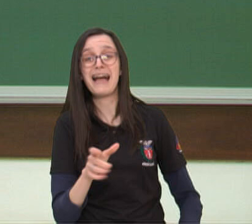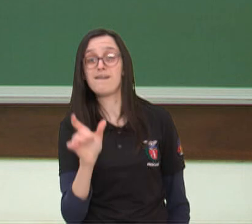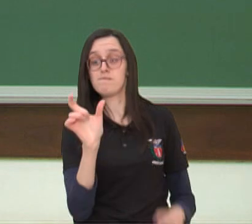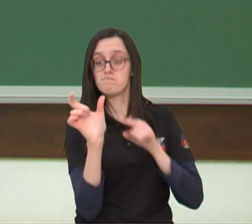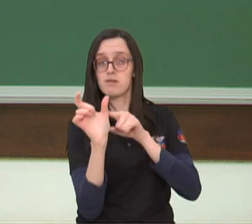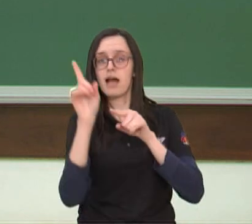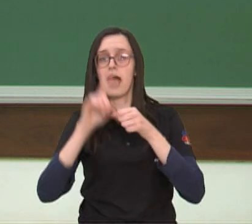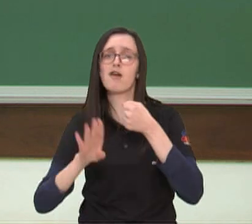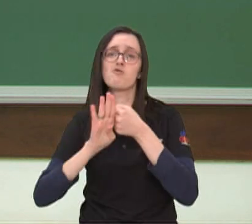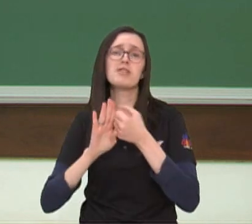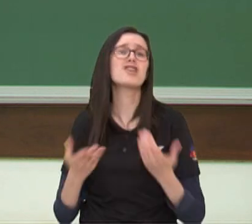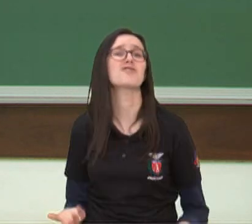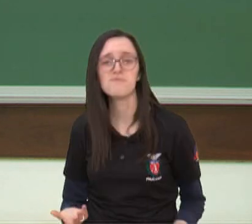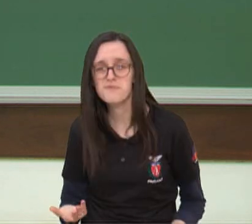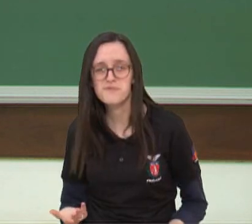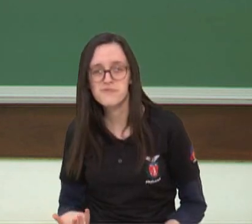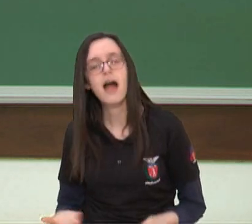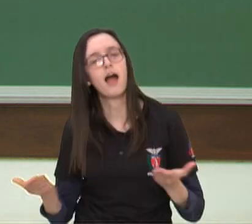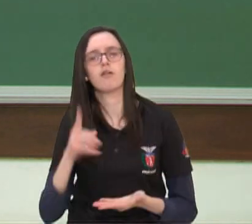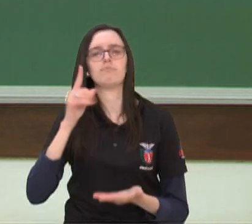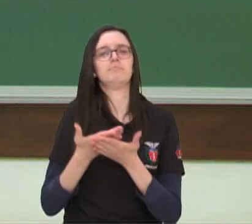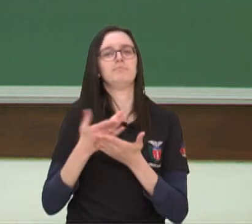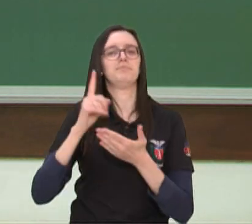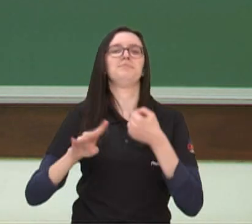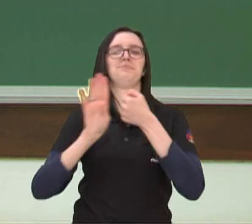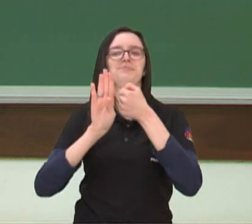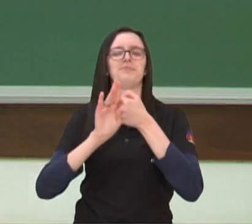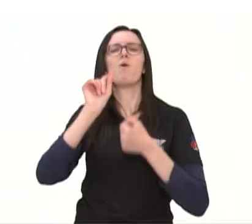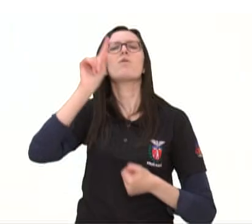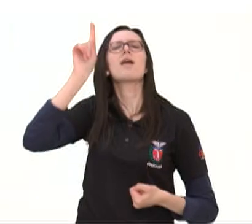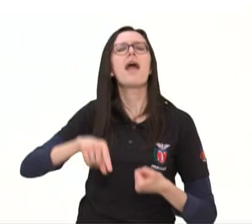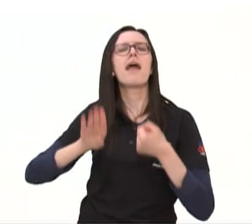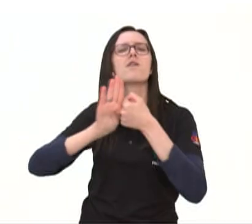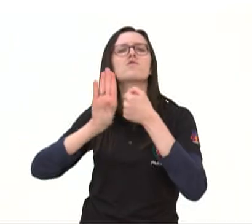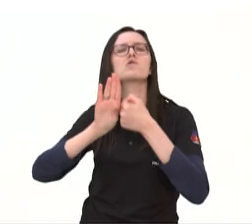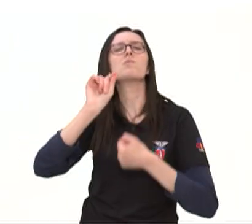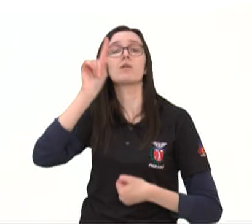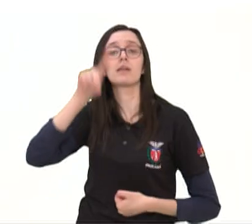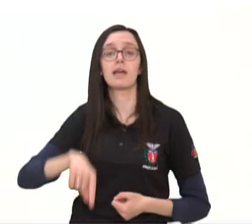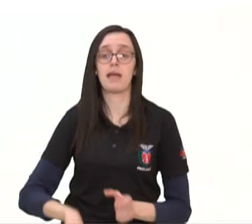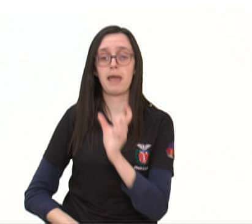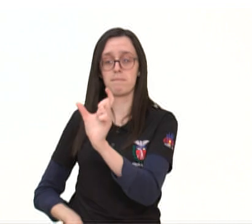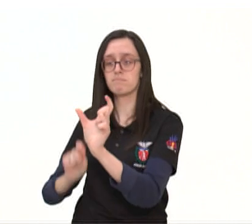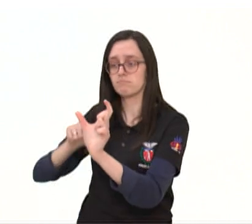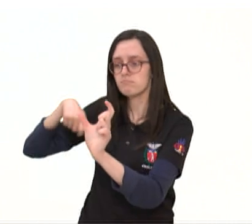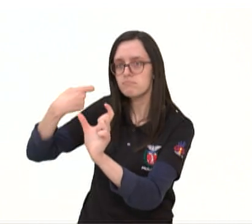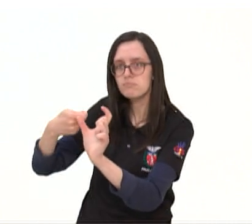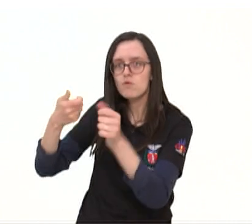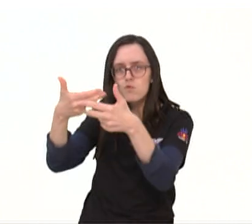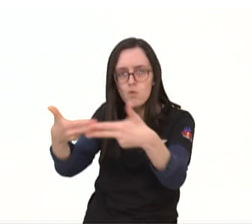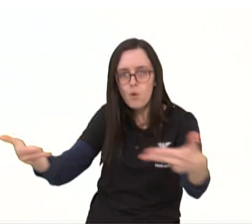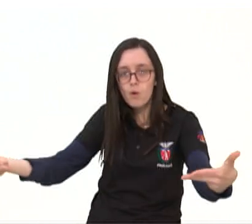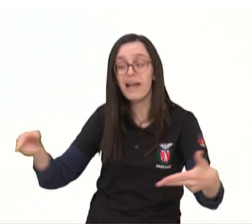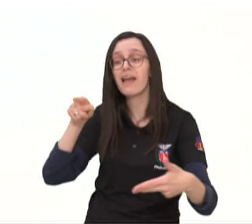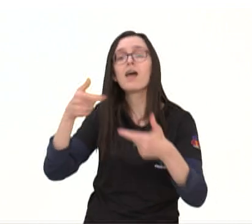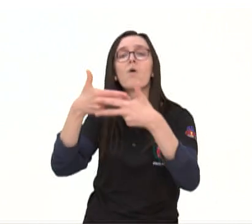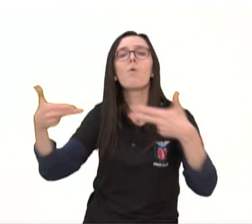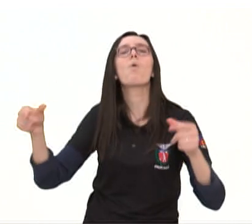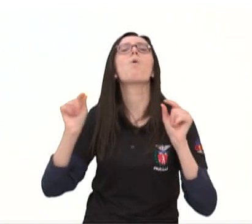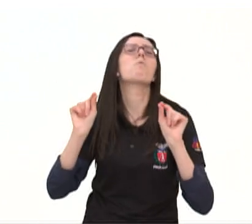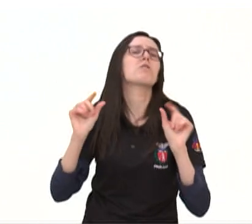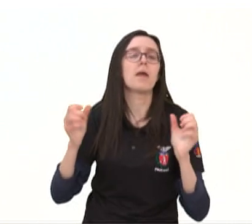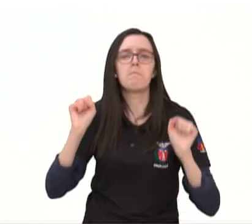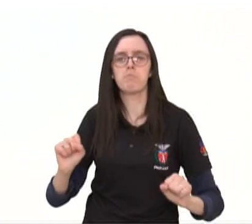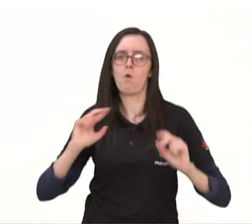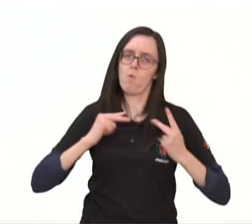de substantivo. Então, o que é um substantivo? É a palavra que dá nome aos seres, esses seres eles podem